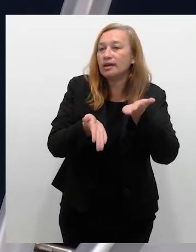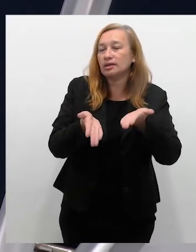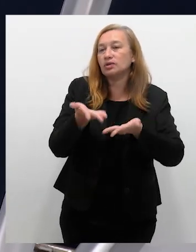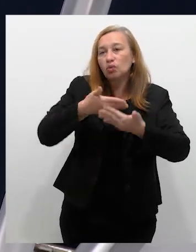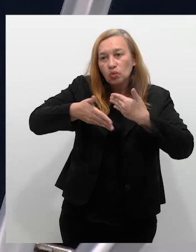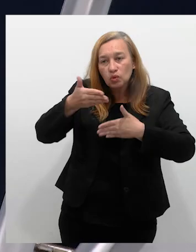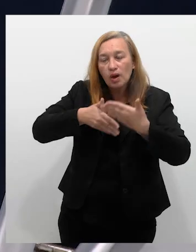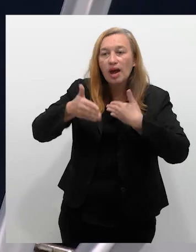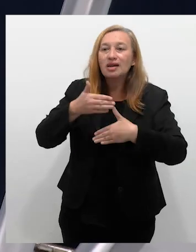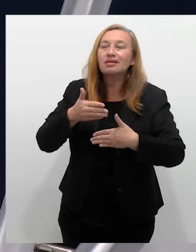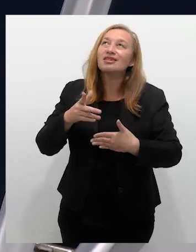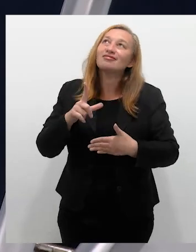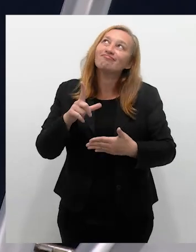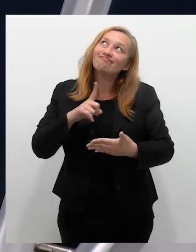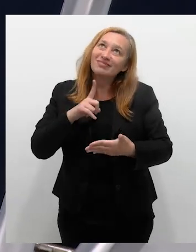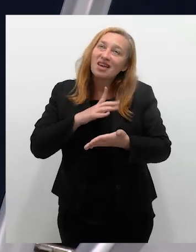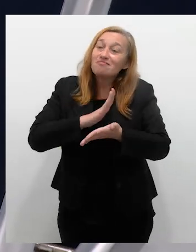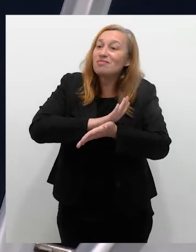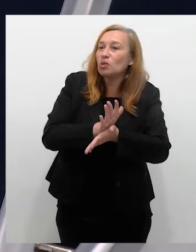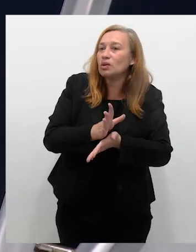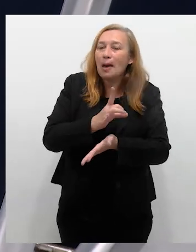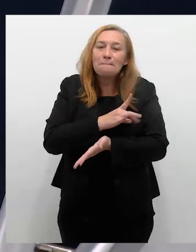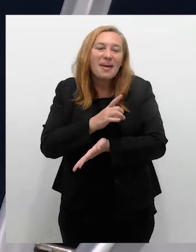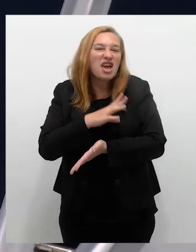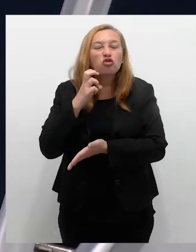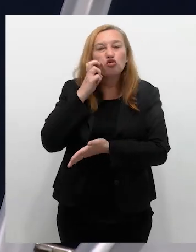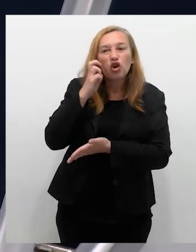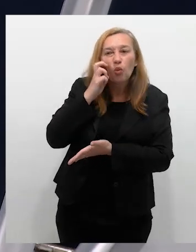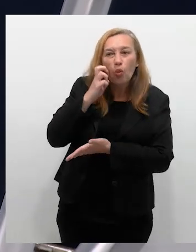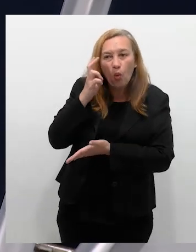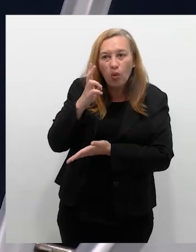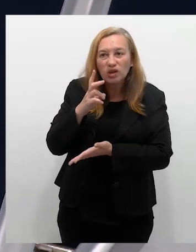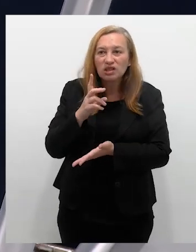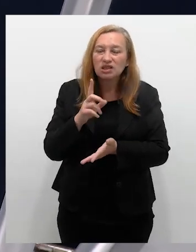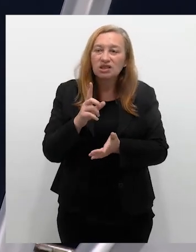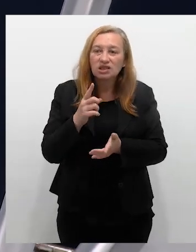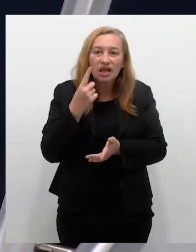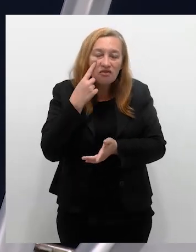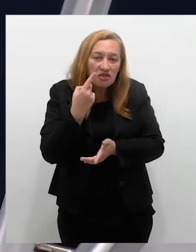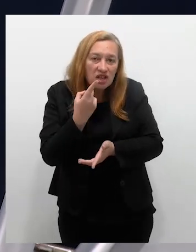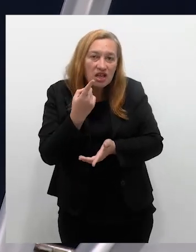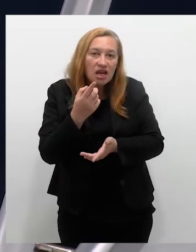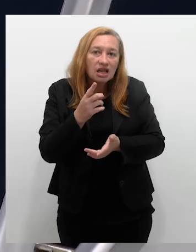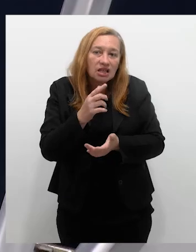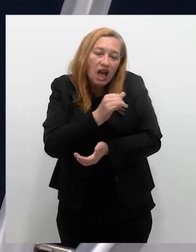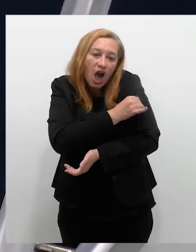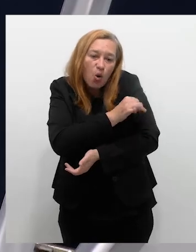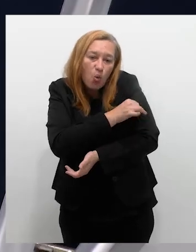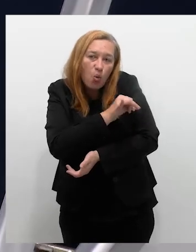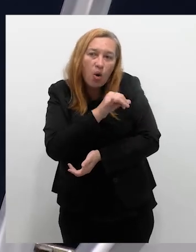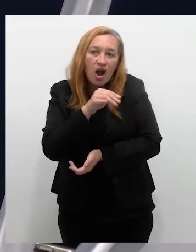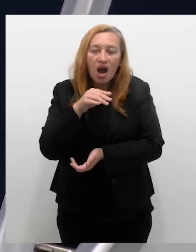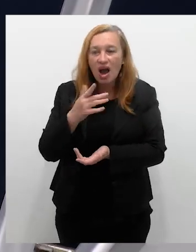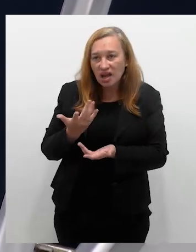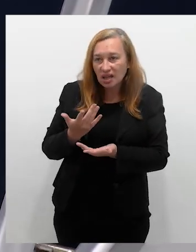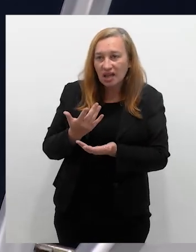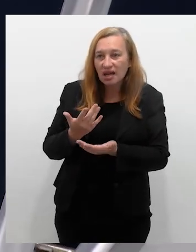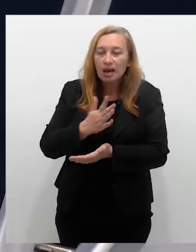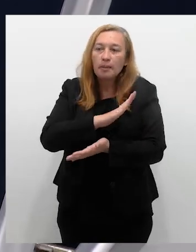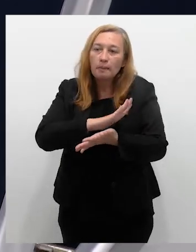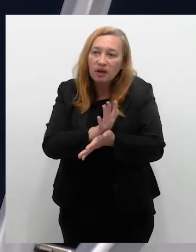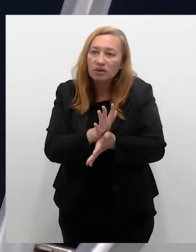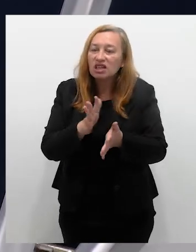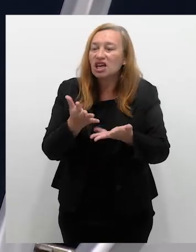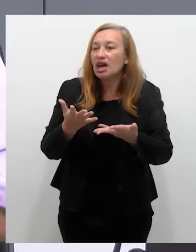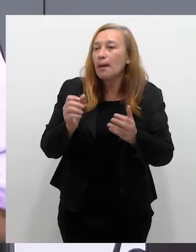as pessoas têm muito preconceito, medo, vergonha de estar medindo na rua, né? Muito preconceito. E